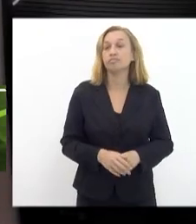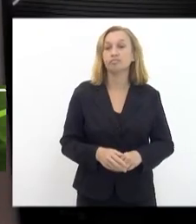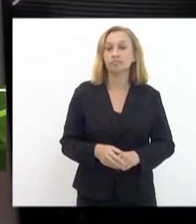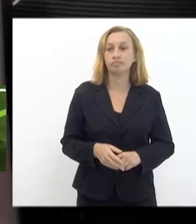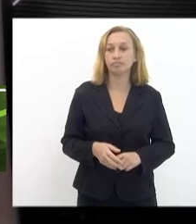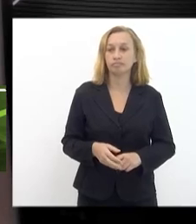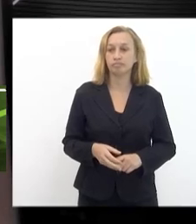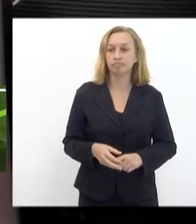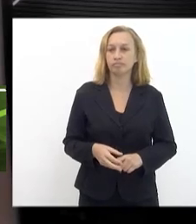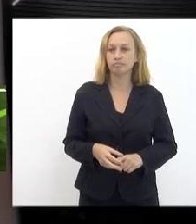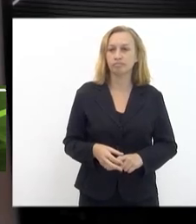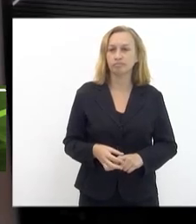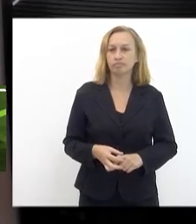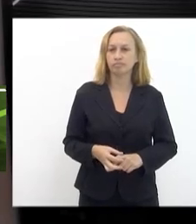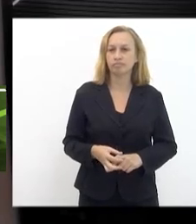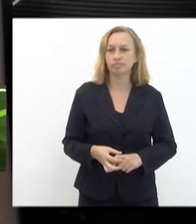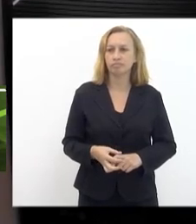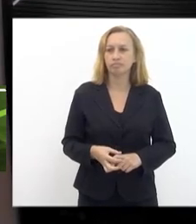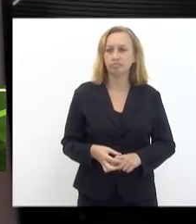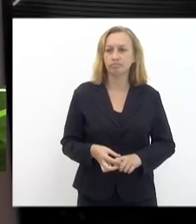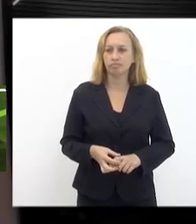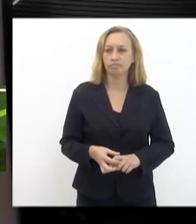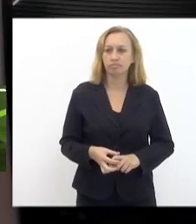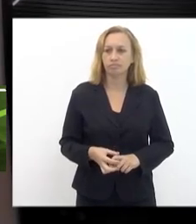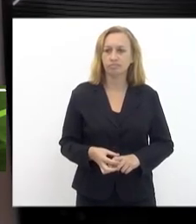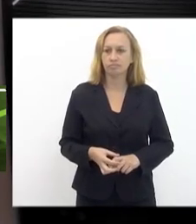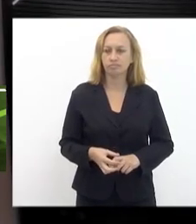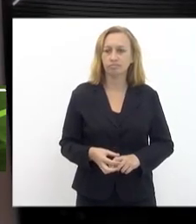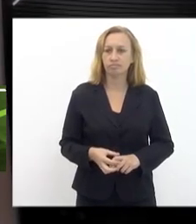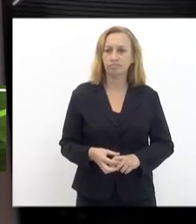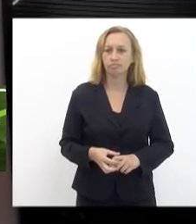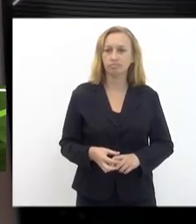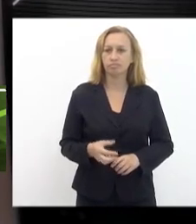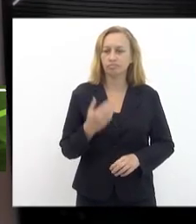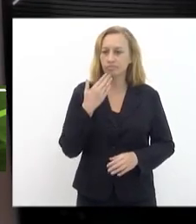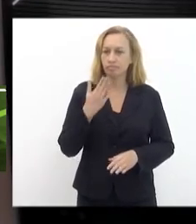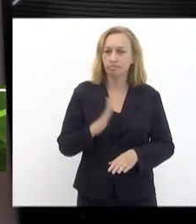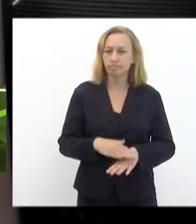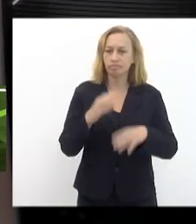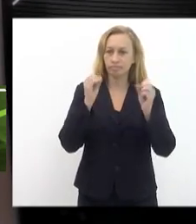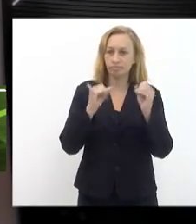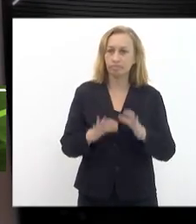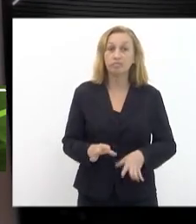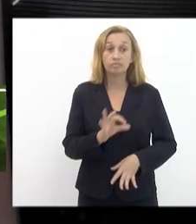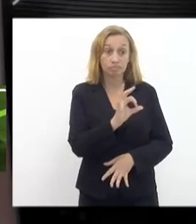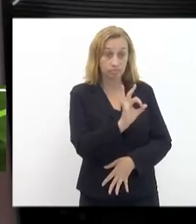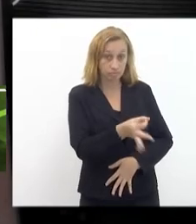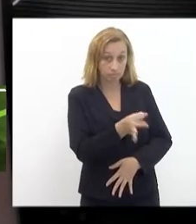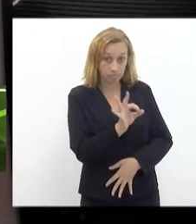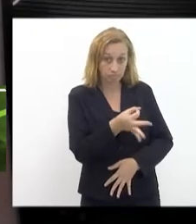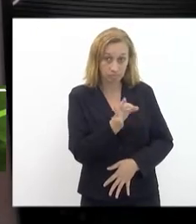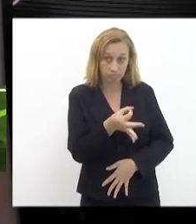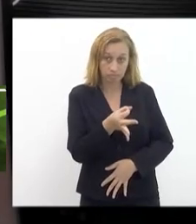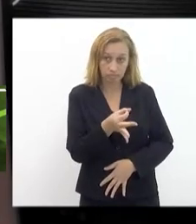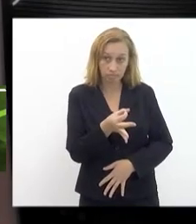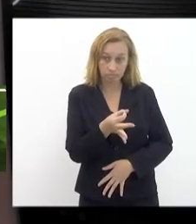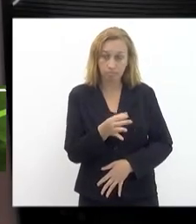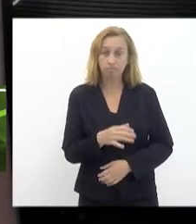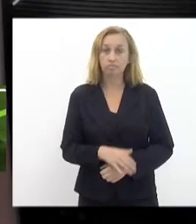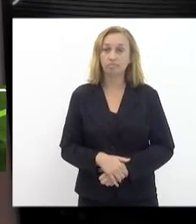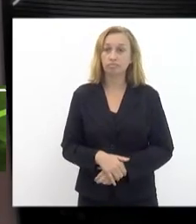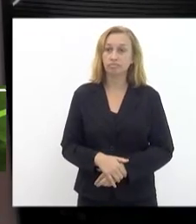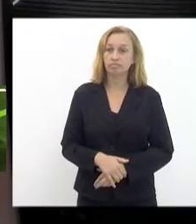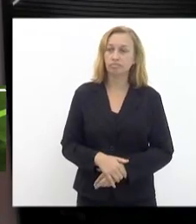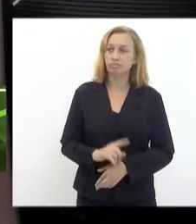eu costumo debulhar exatamente está é ninguém depois me